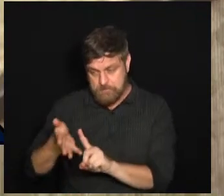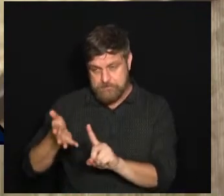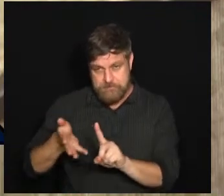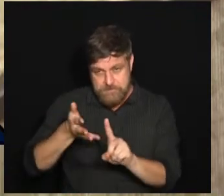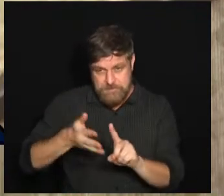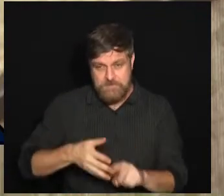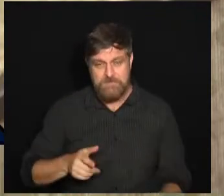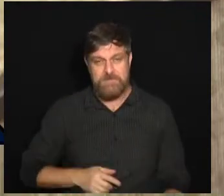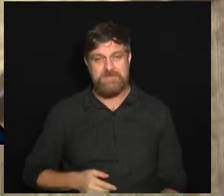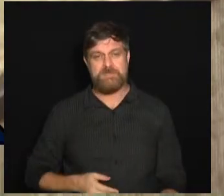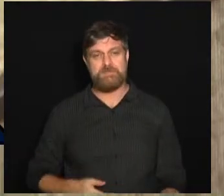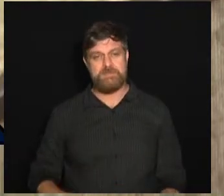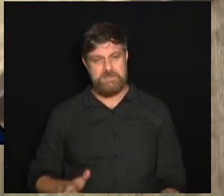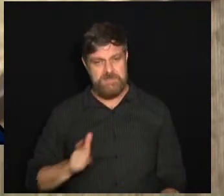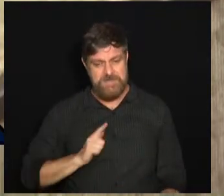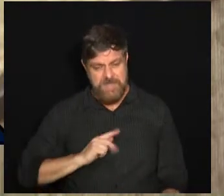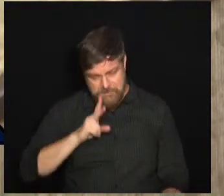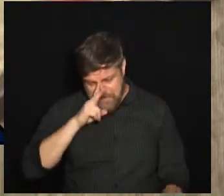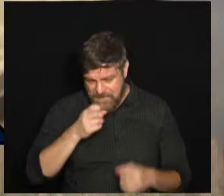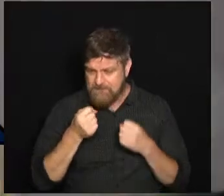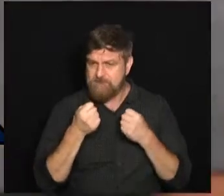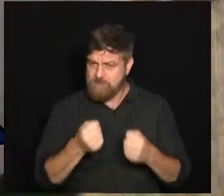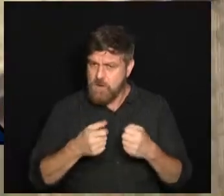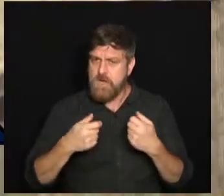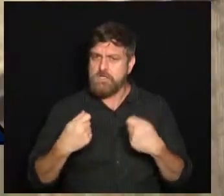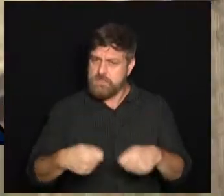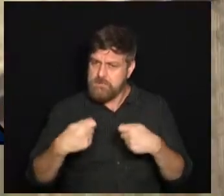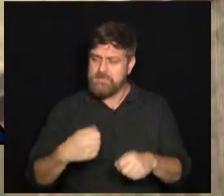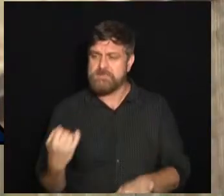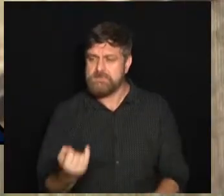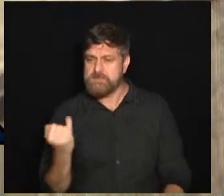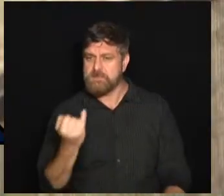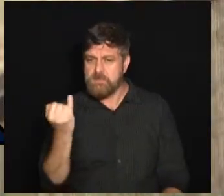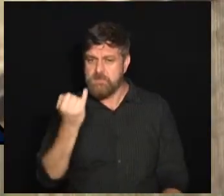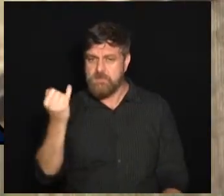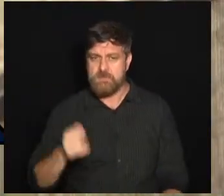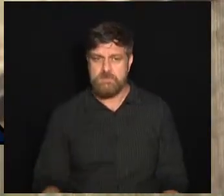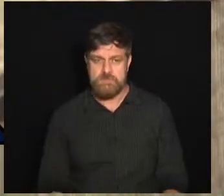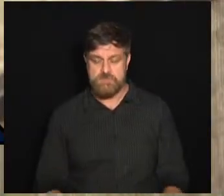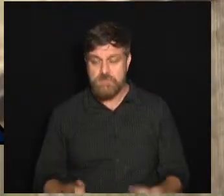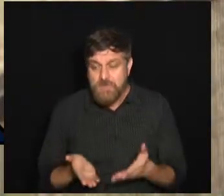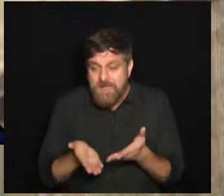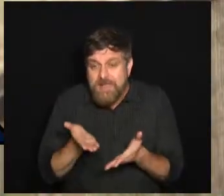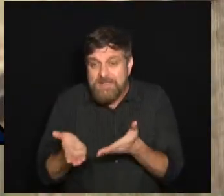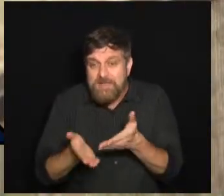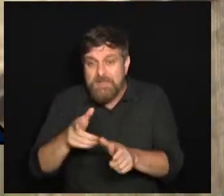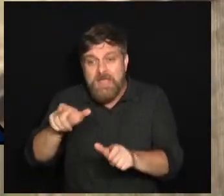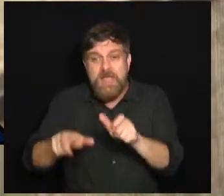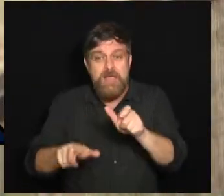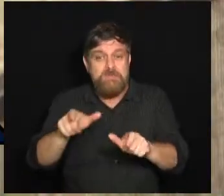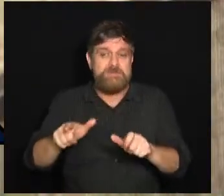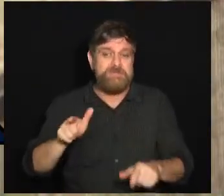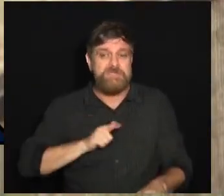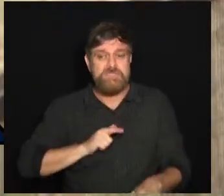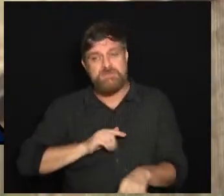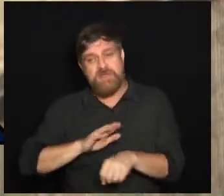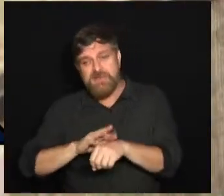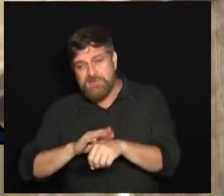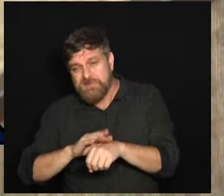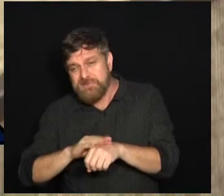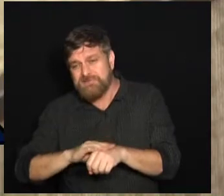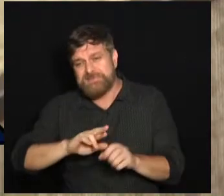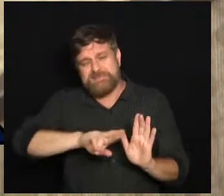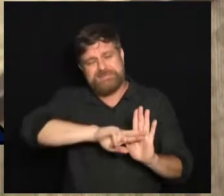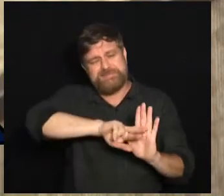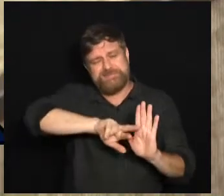cada vez mais forte, evidente e presente nos tratamentos de pessoas que foram acometidas por